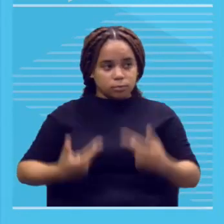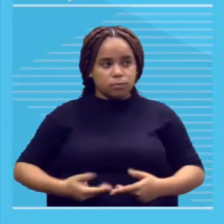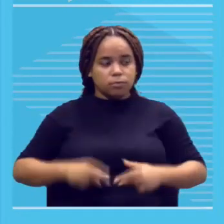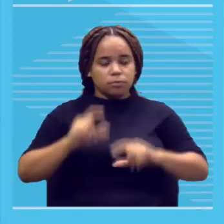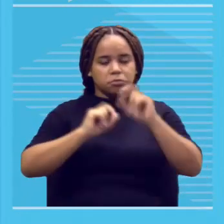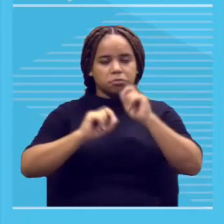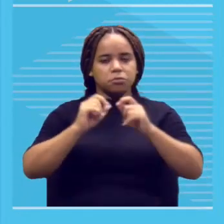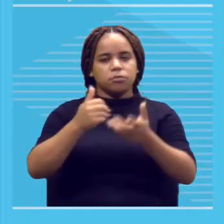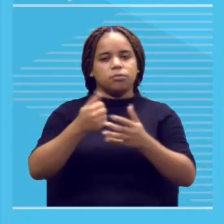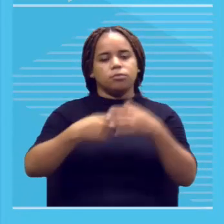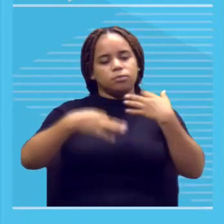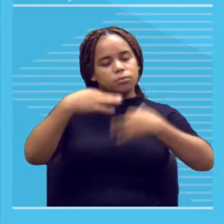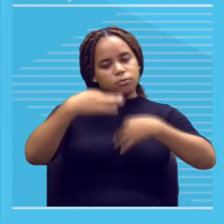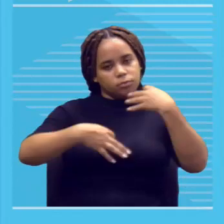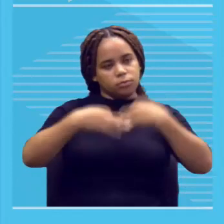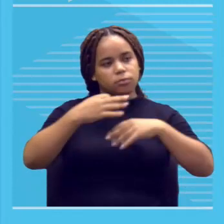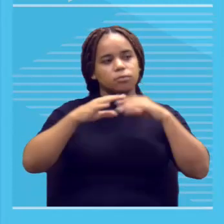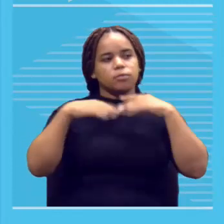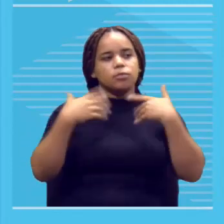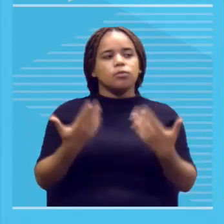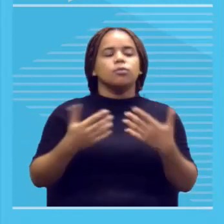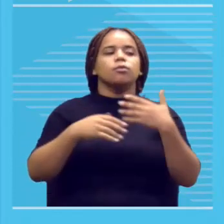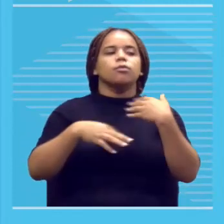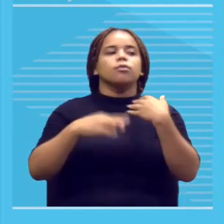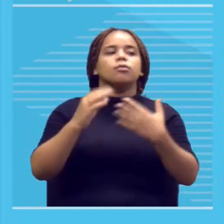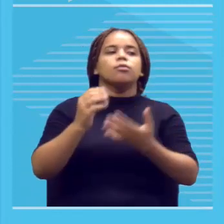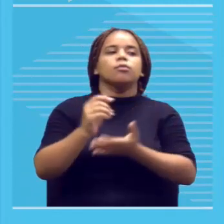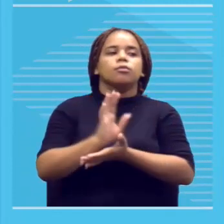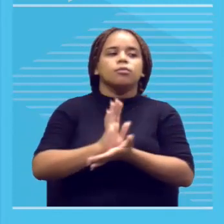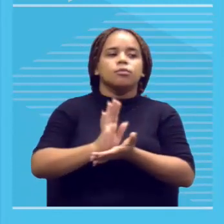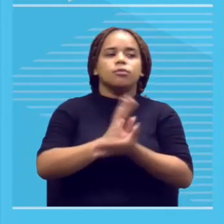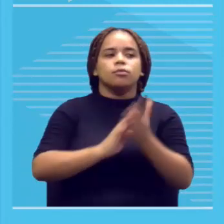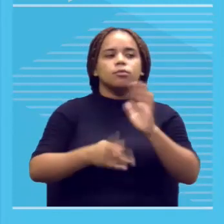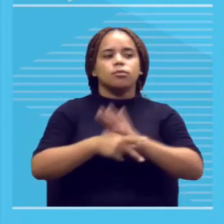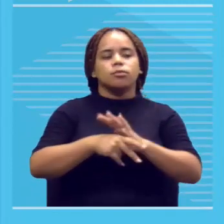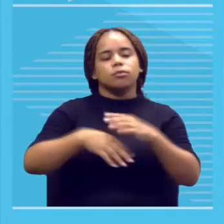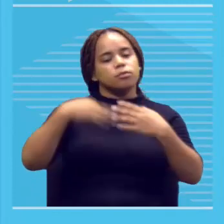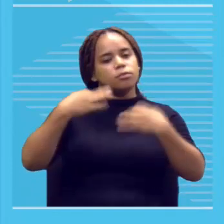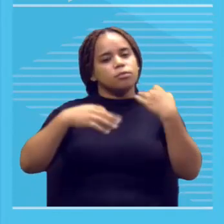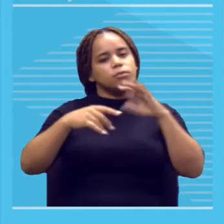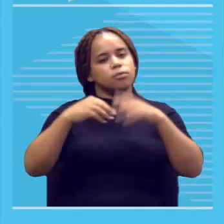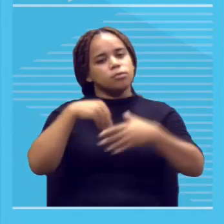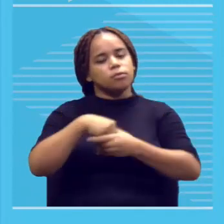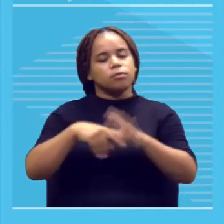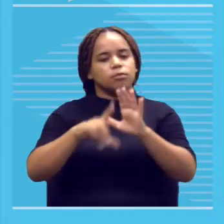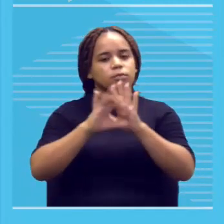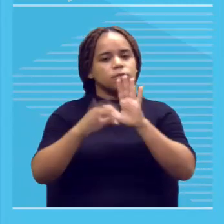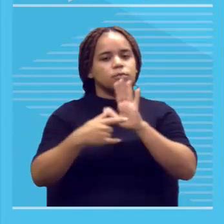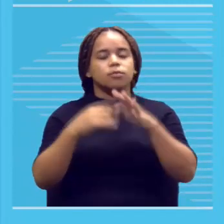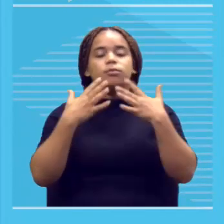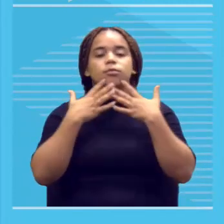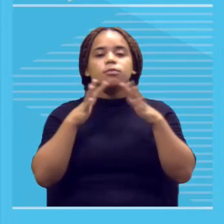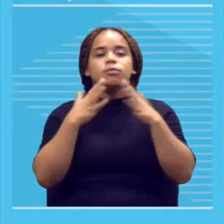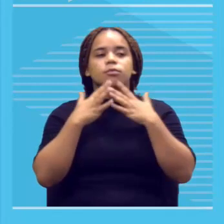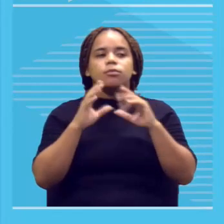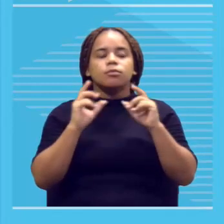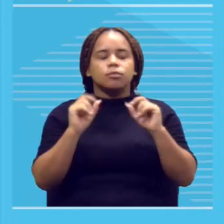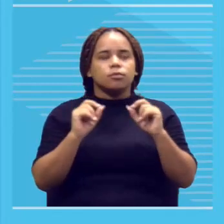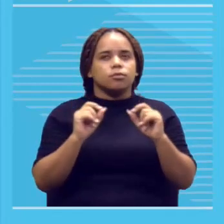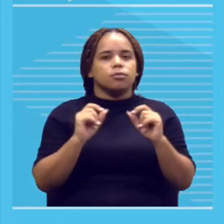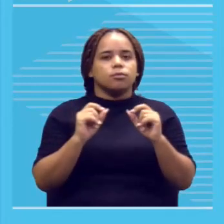o que é justiça qual é a base da Justiça segundo a lei natural ou seja é